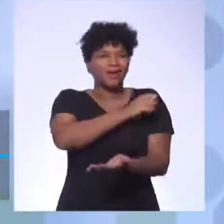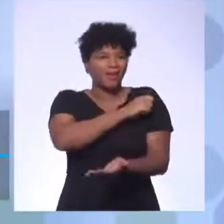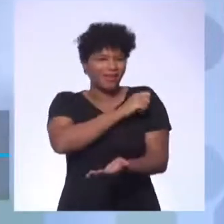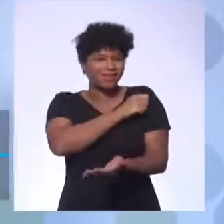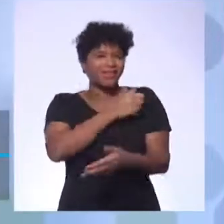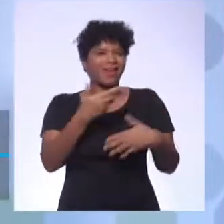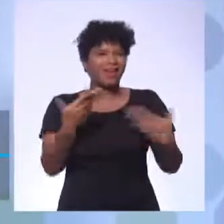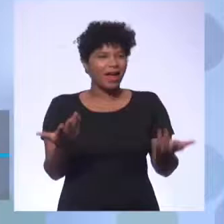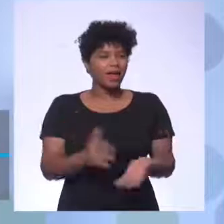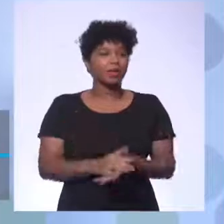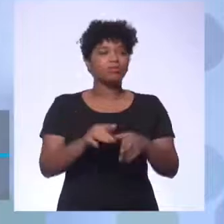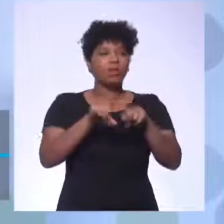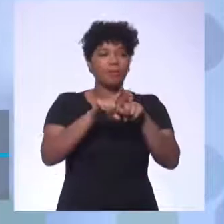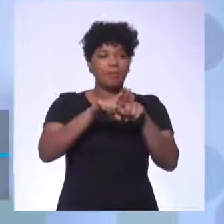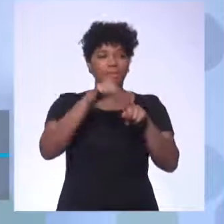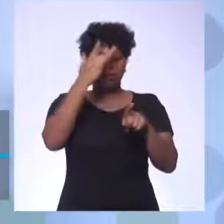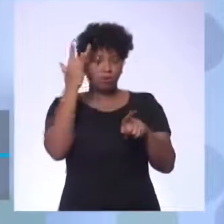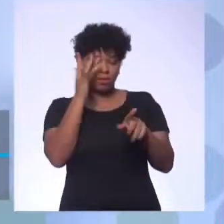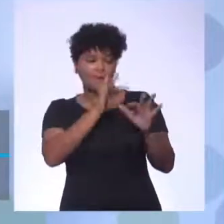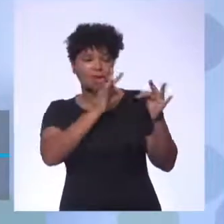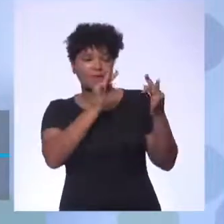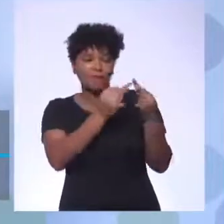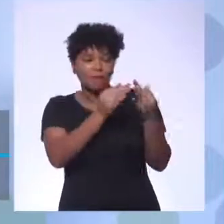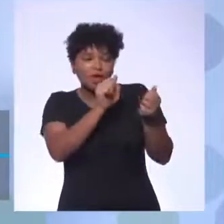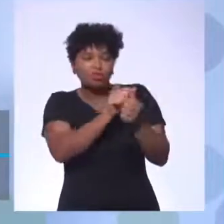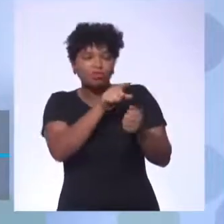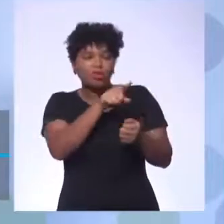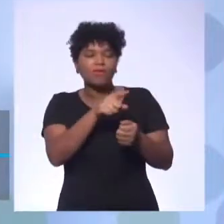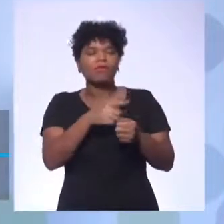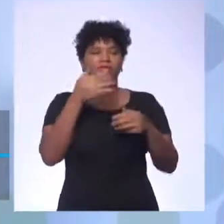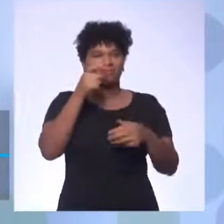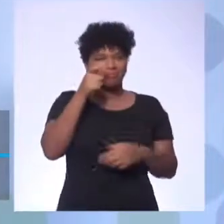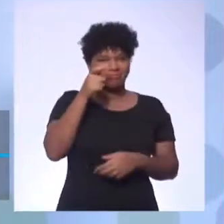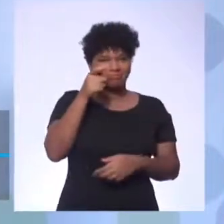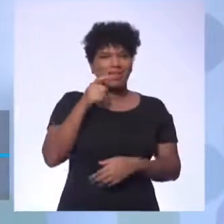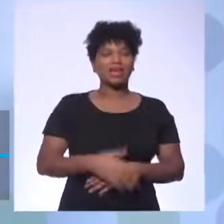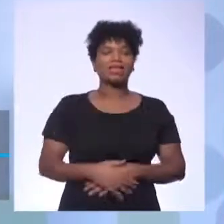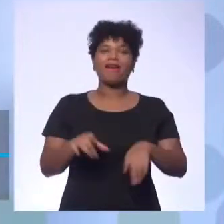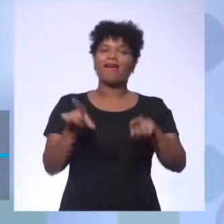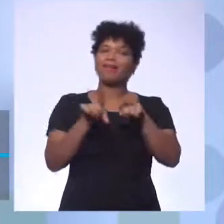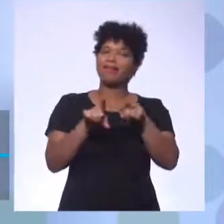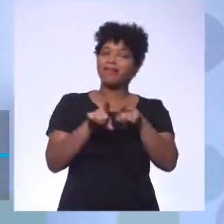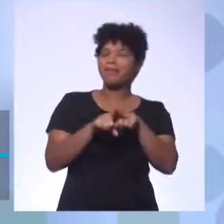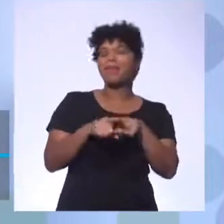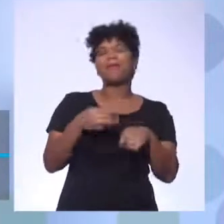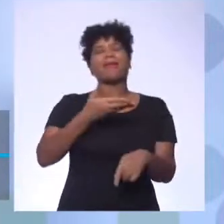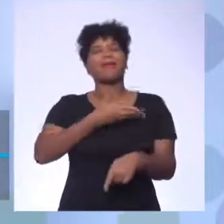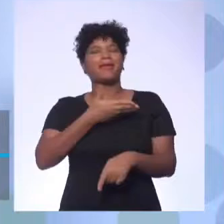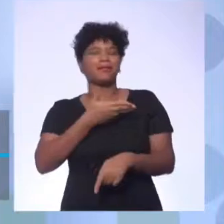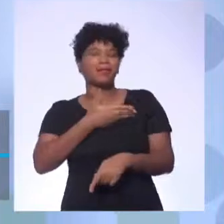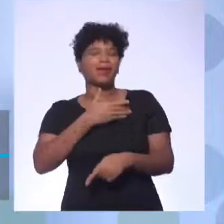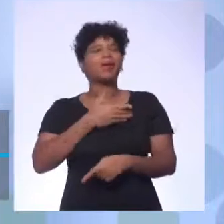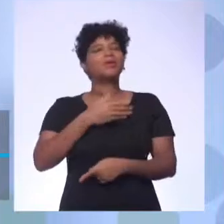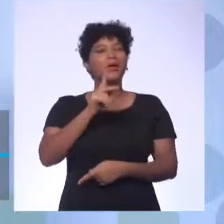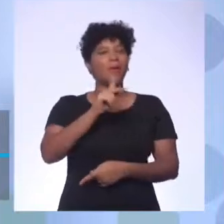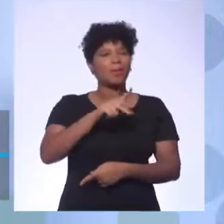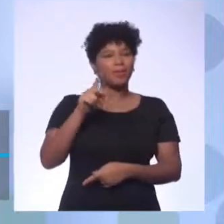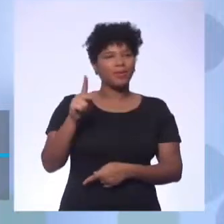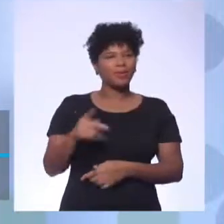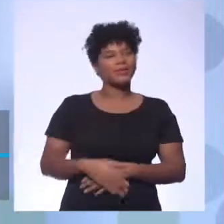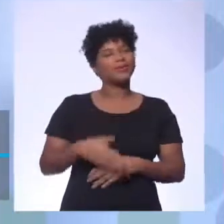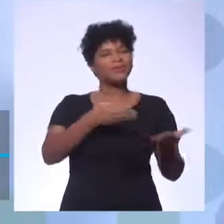aos seus responsáveis que possam estar aí assistindo e, claro, nossos queridos colegas professores, sejam todos